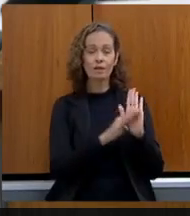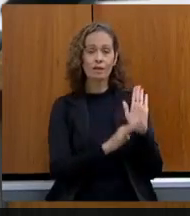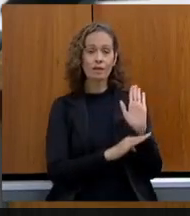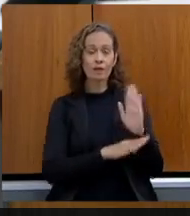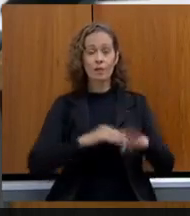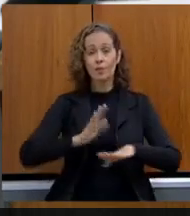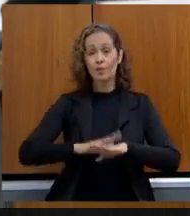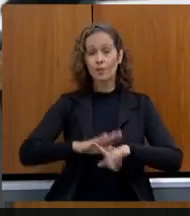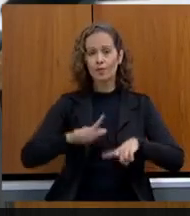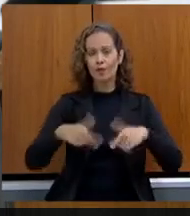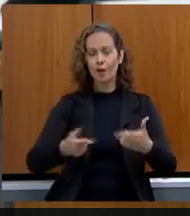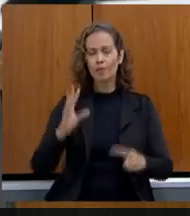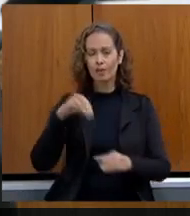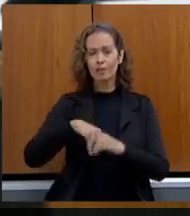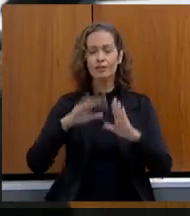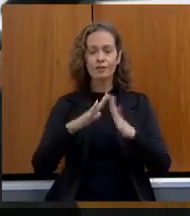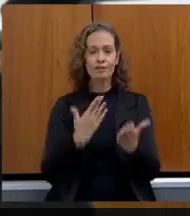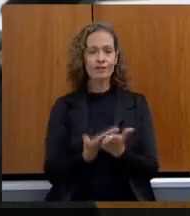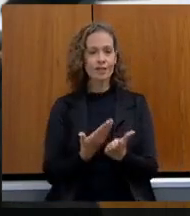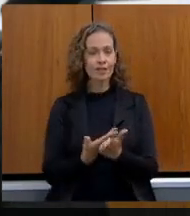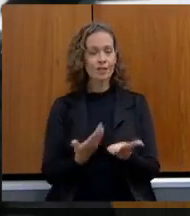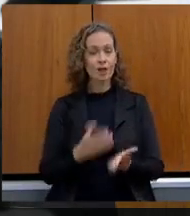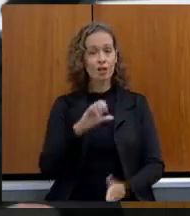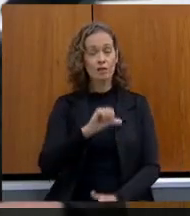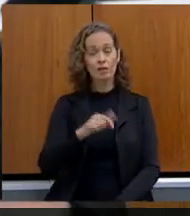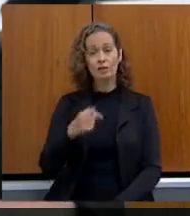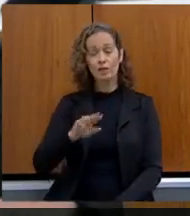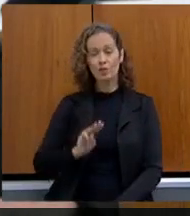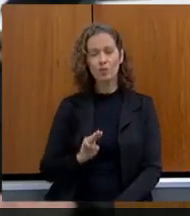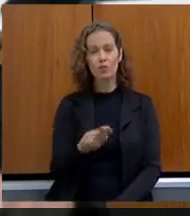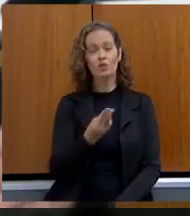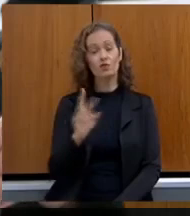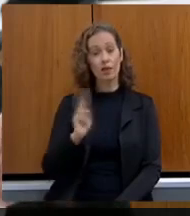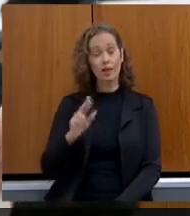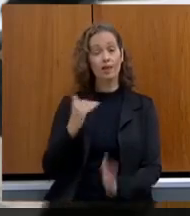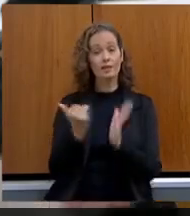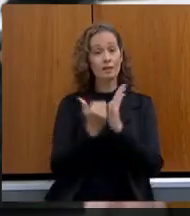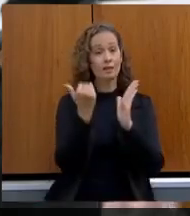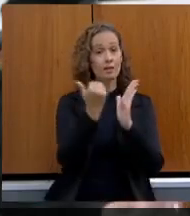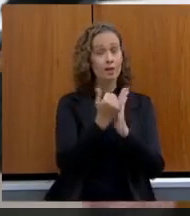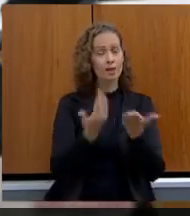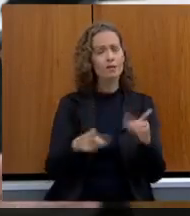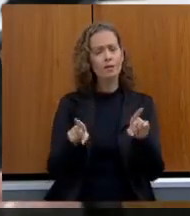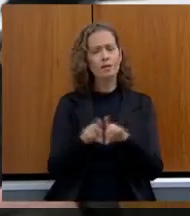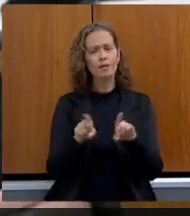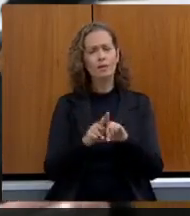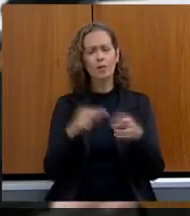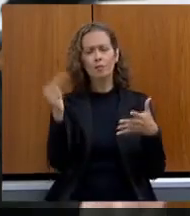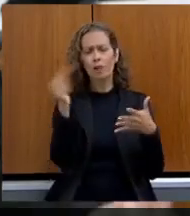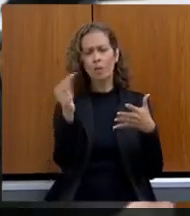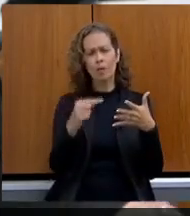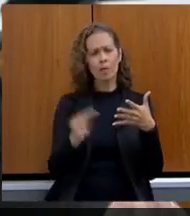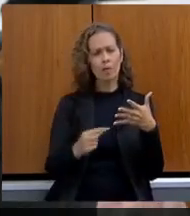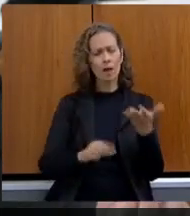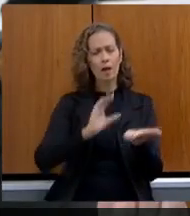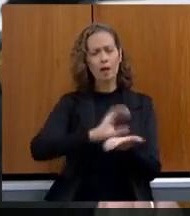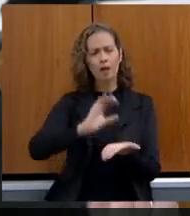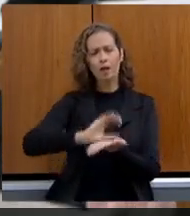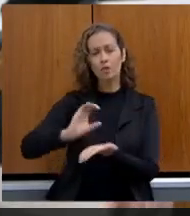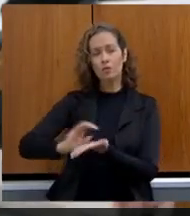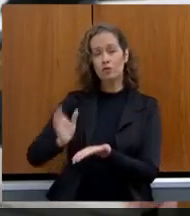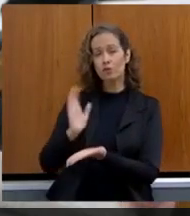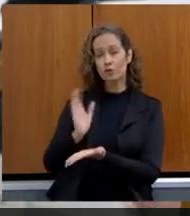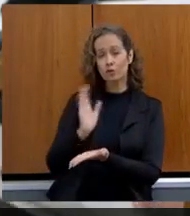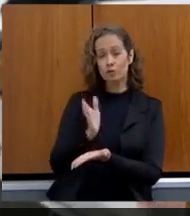à obra na escola é que traz 97 milhões de reais a mais além de todos aqueles recursos que já foram